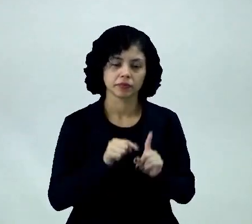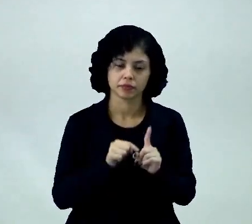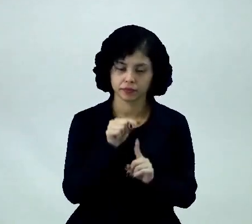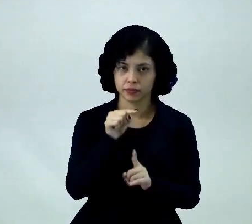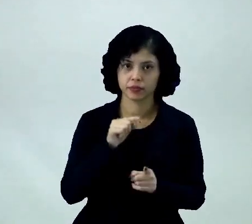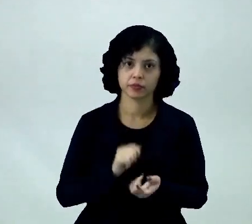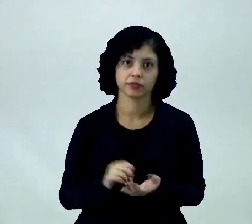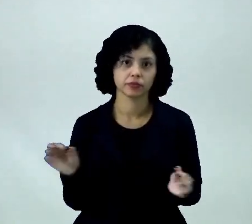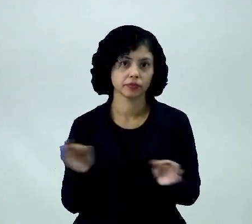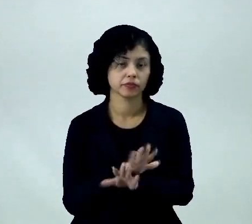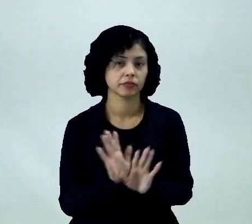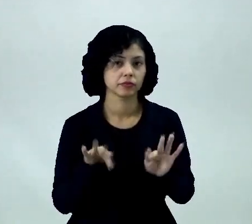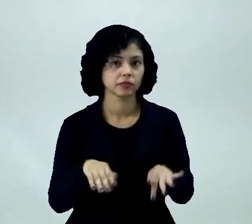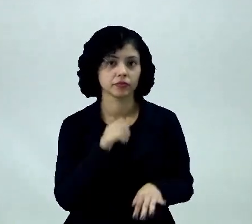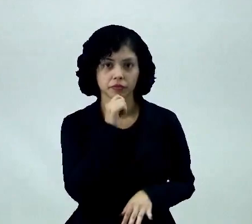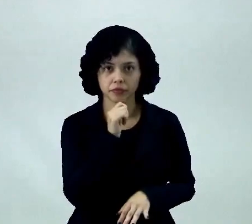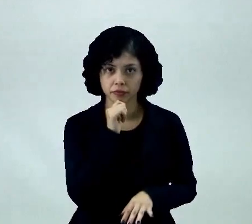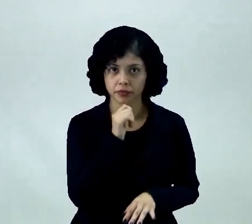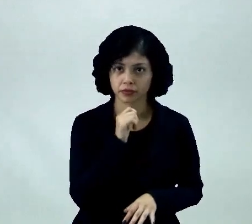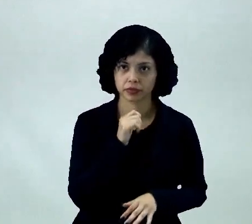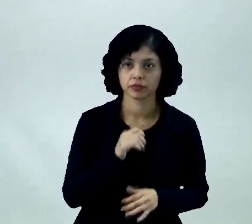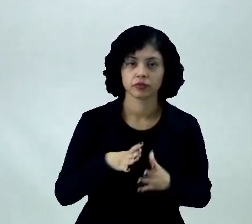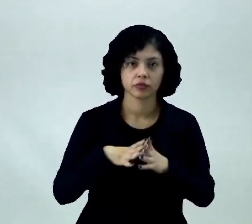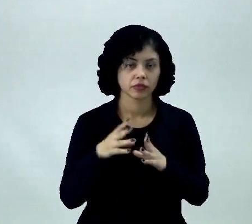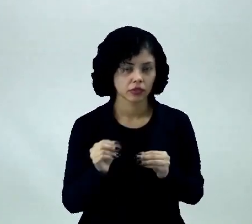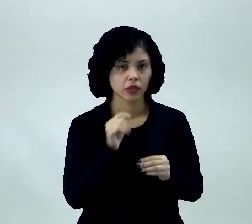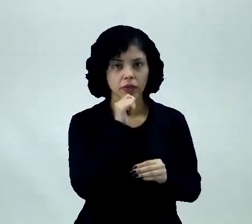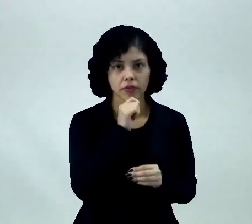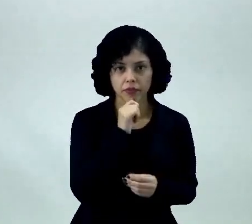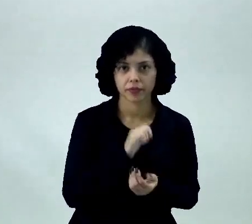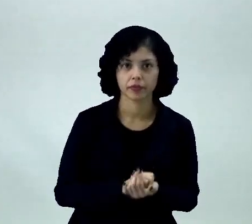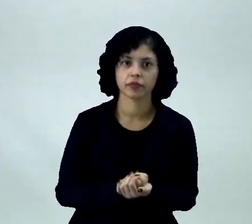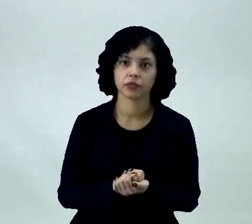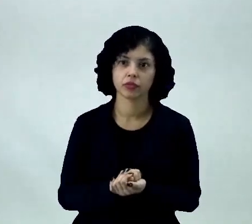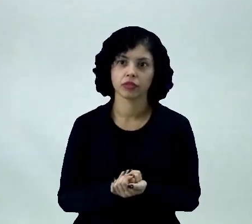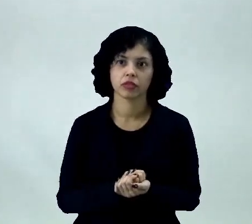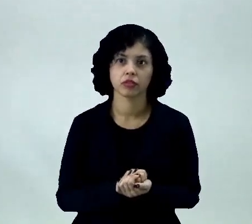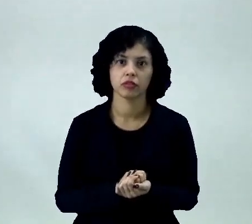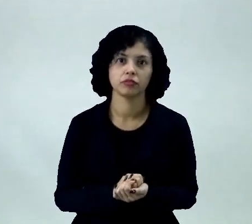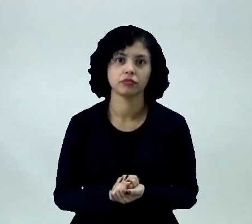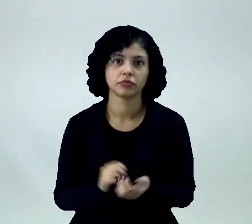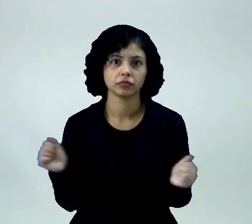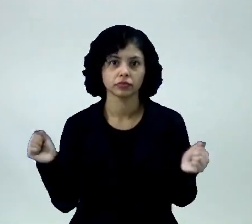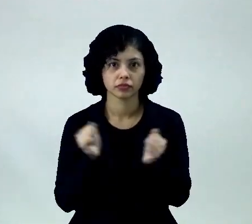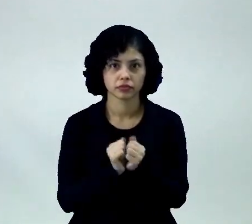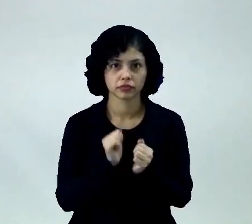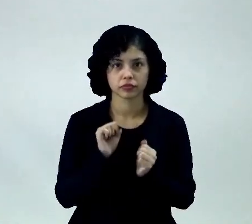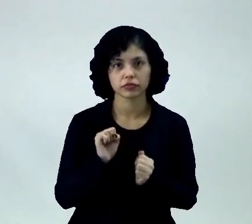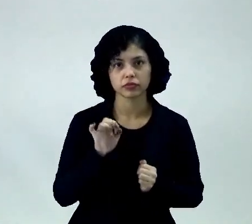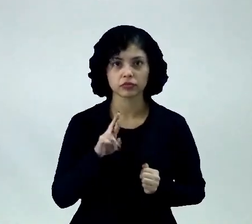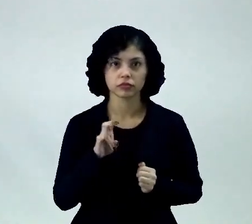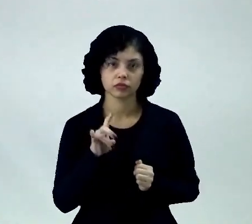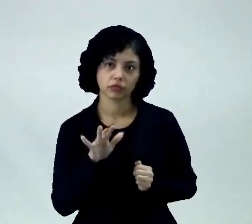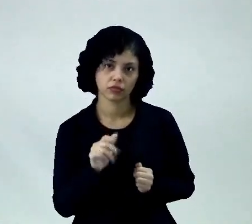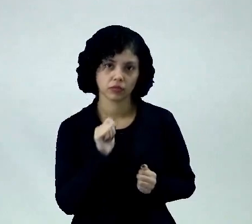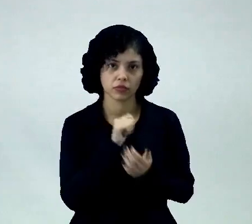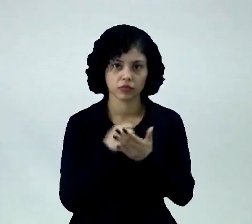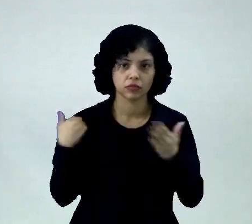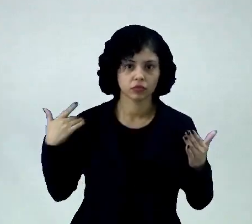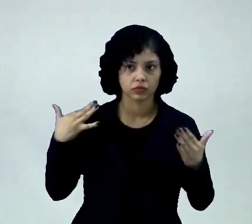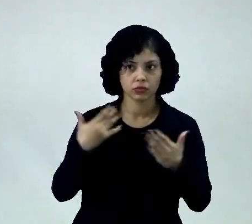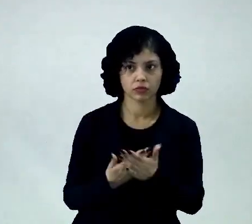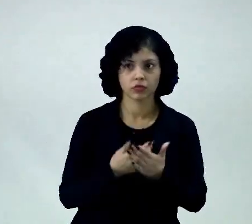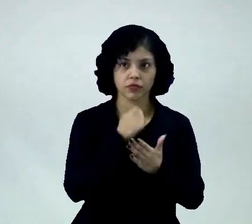temperatura, ele acaba se rendendo ali, acaba sendo massacrado ali em Stalingrado, né, e aí a União Soviética avança, né, para